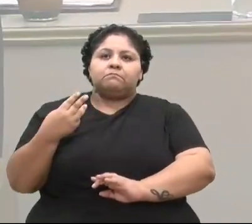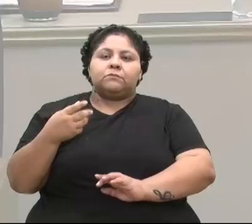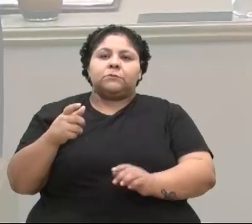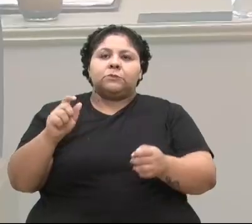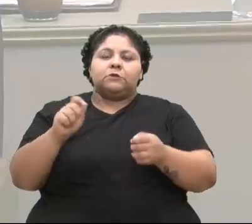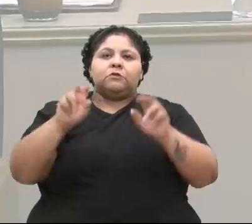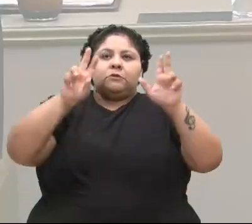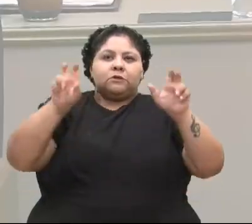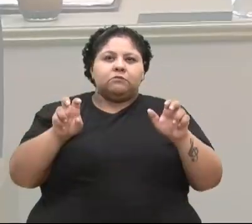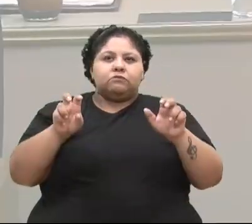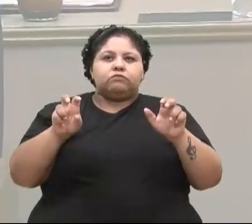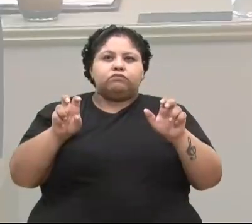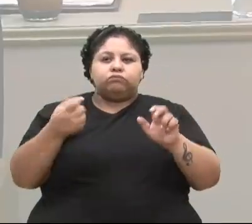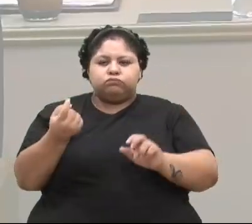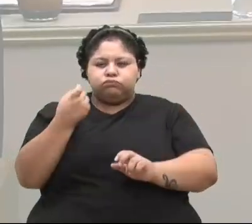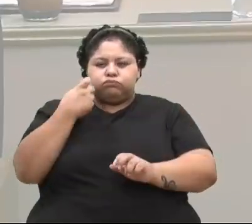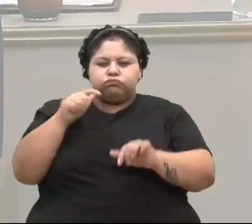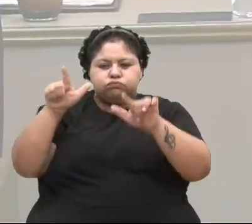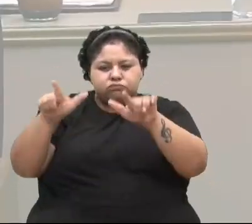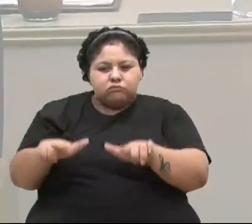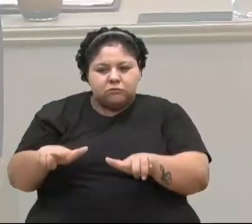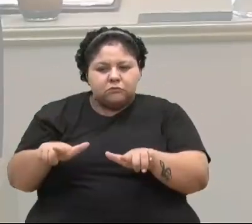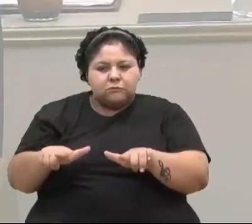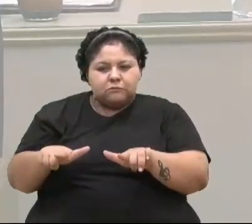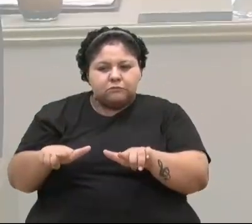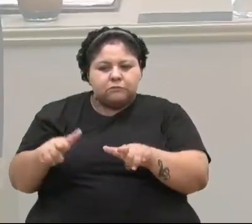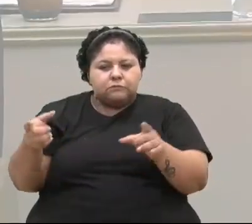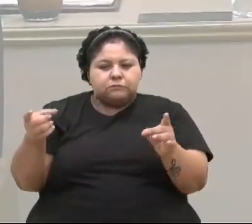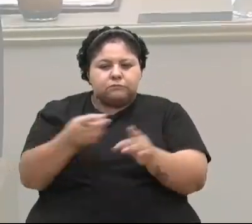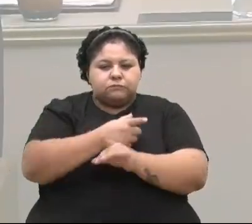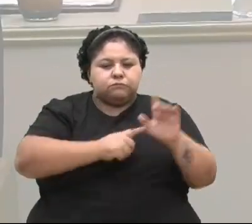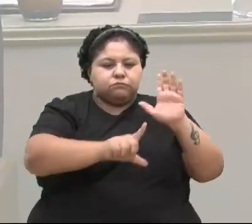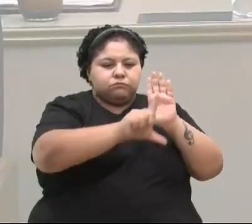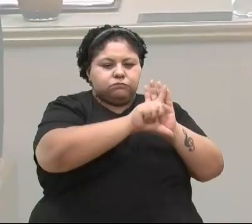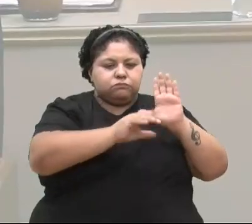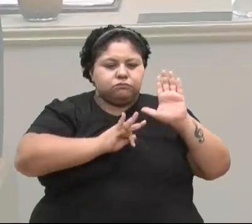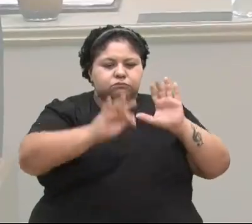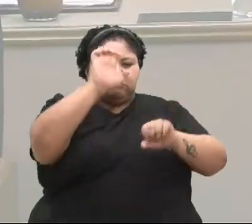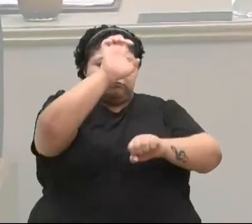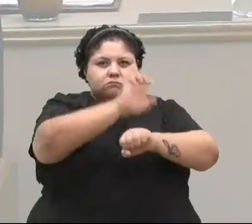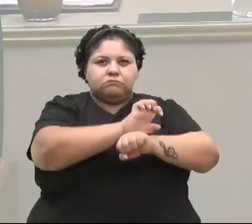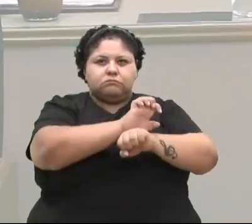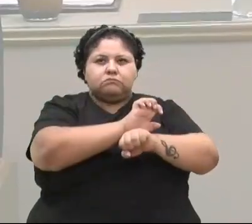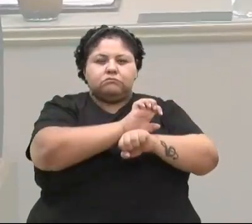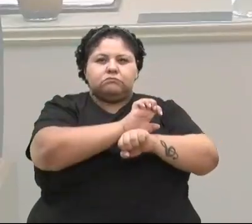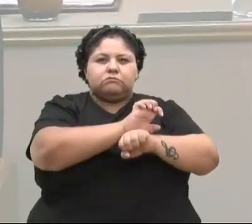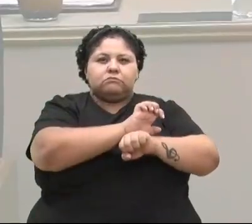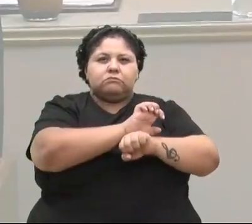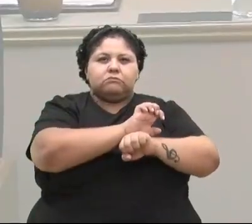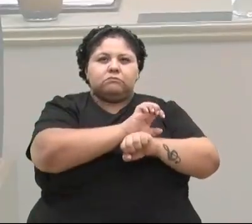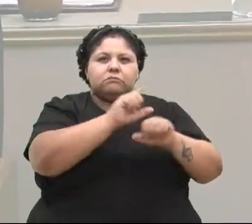assuntos de interesse local e suplementando a legislação federal e estadual, nos termos do